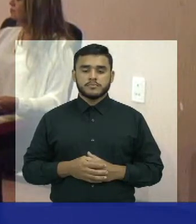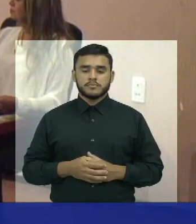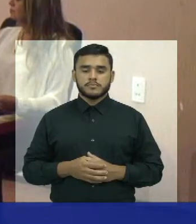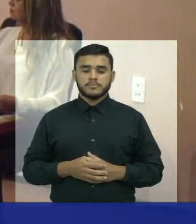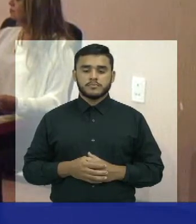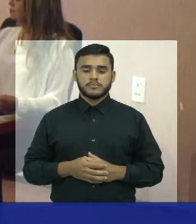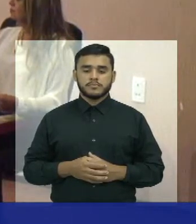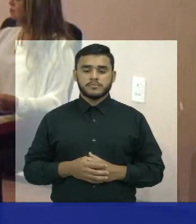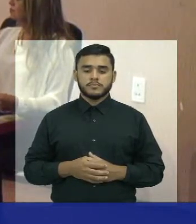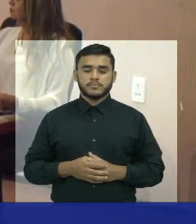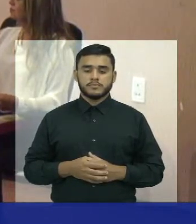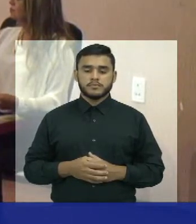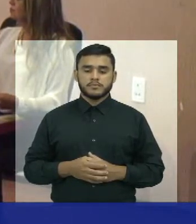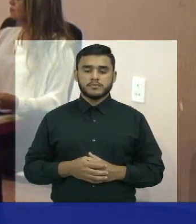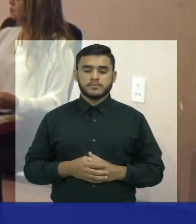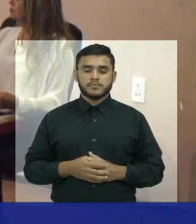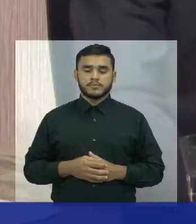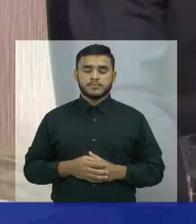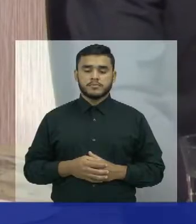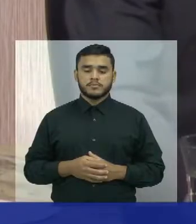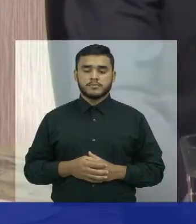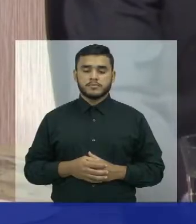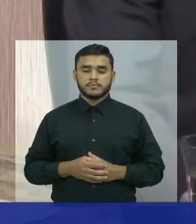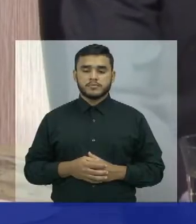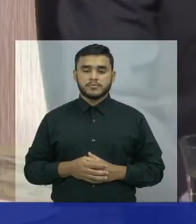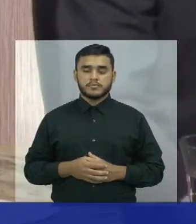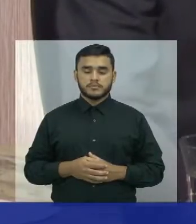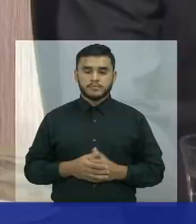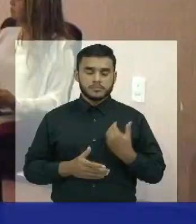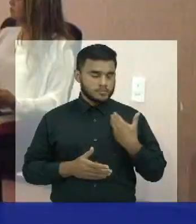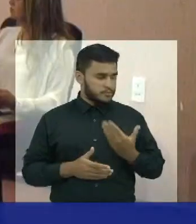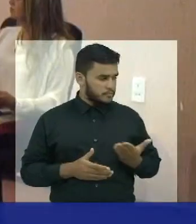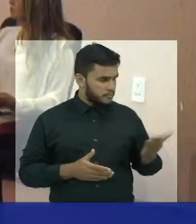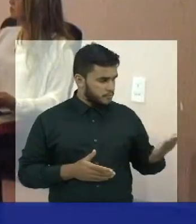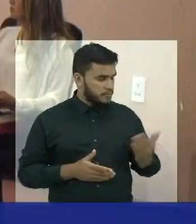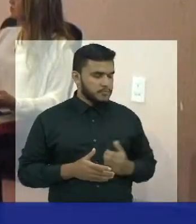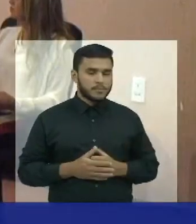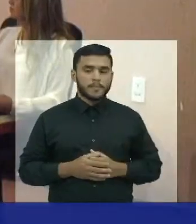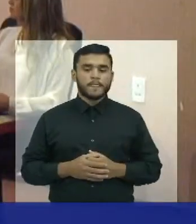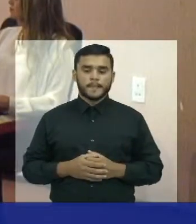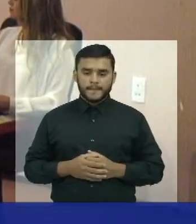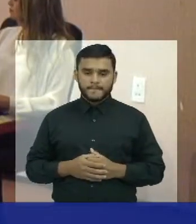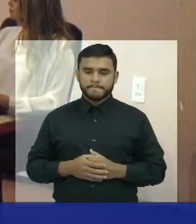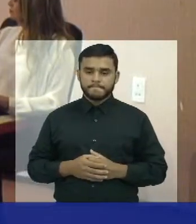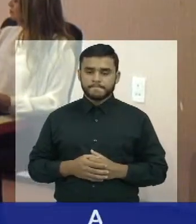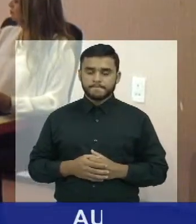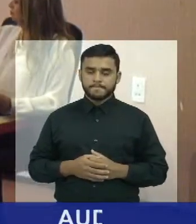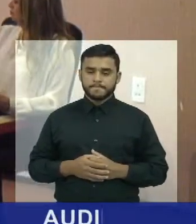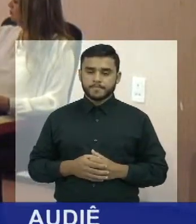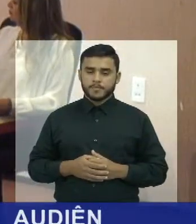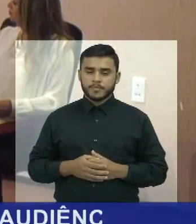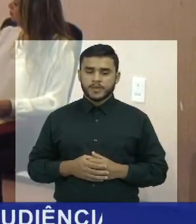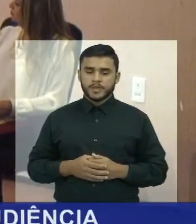Bom, Vossa Excelência tem o tempo necessário para fazer suas considerações. Muito obrigado. Vamos lá.